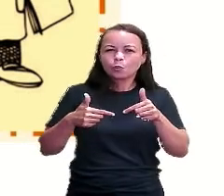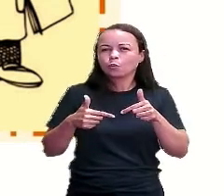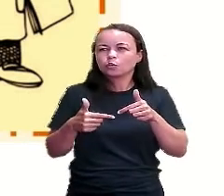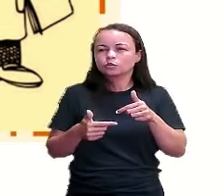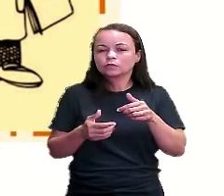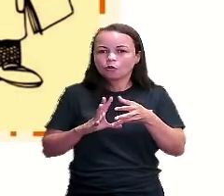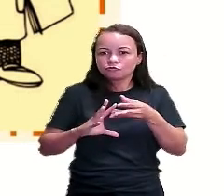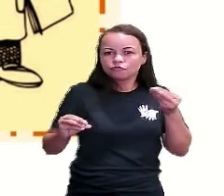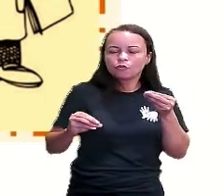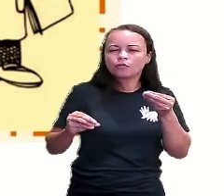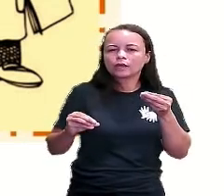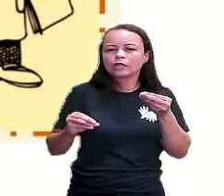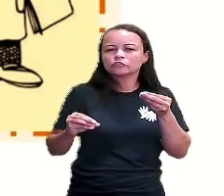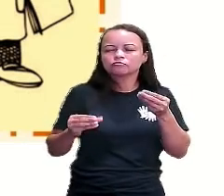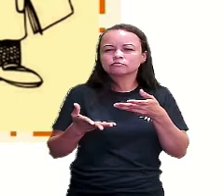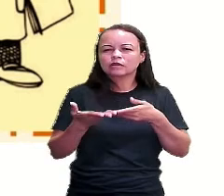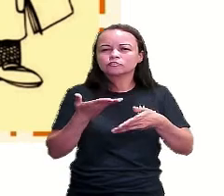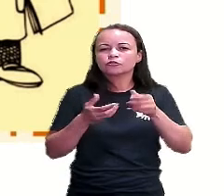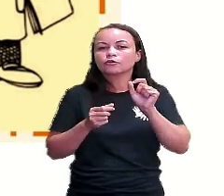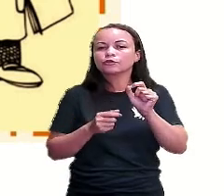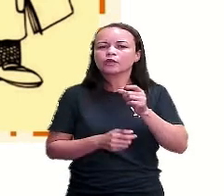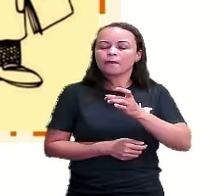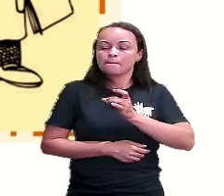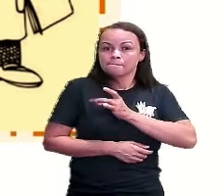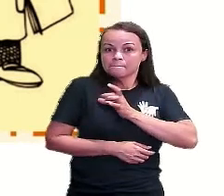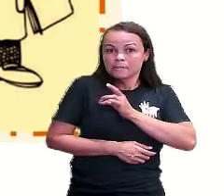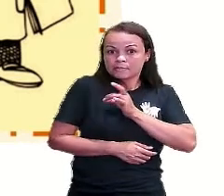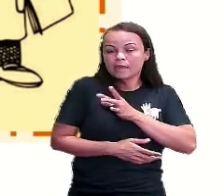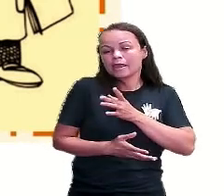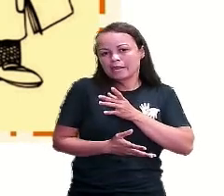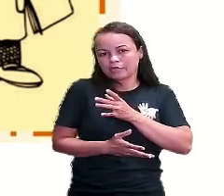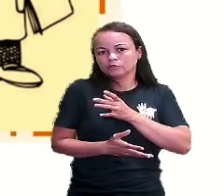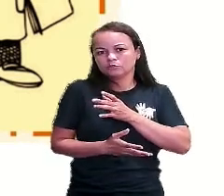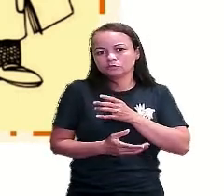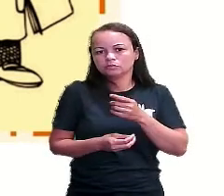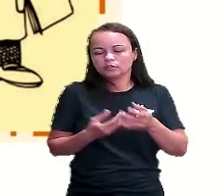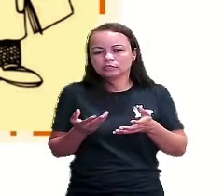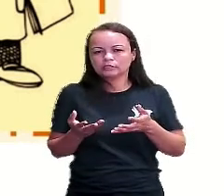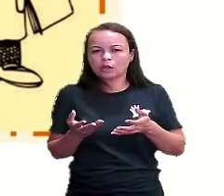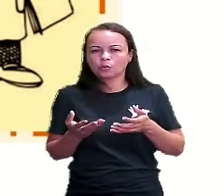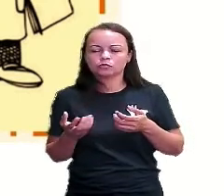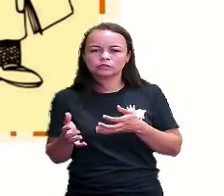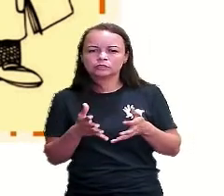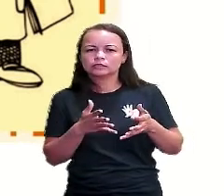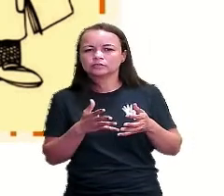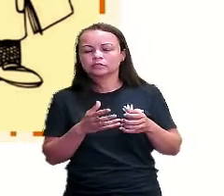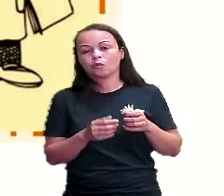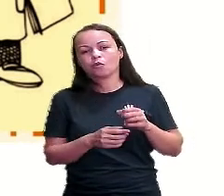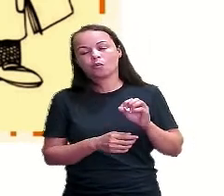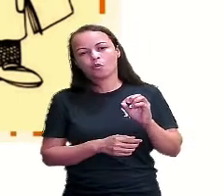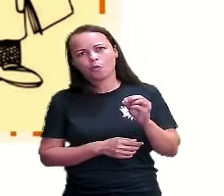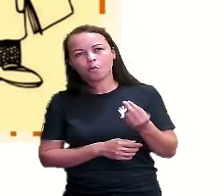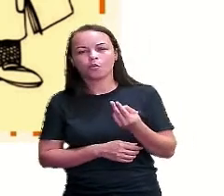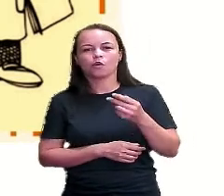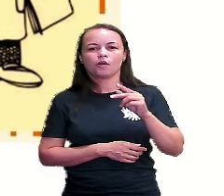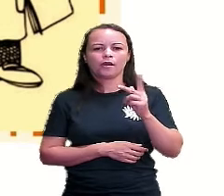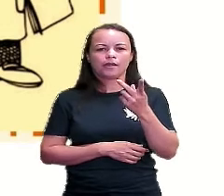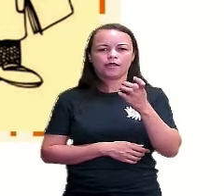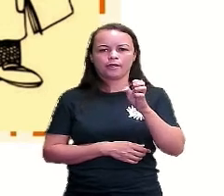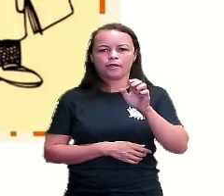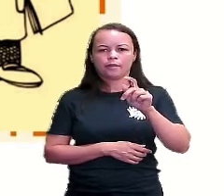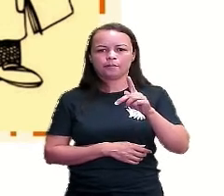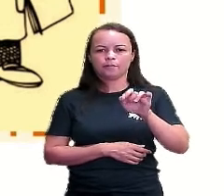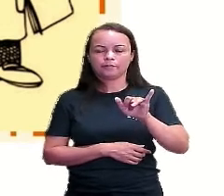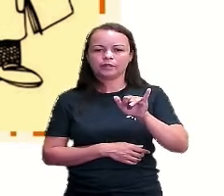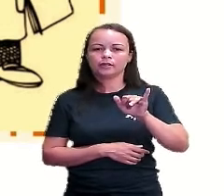medo, está intimamente associado, gente, a noradrenalina e a adrenalina, ou epinefrina. E aí eu poderia também citar